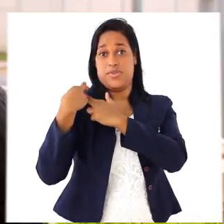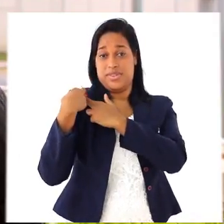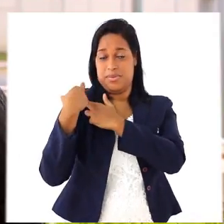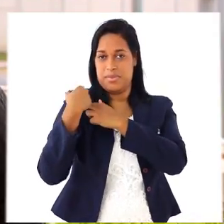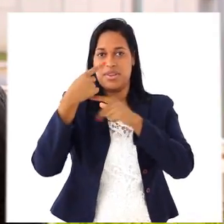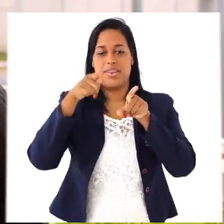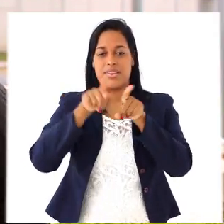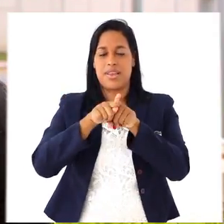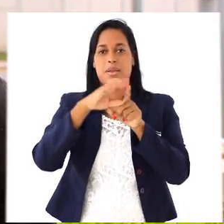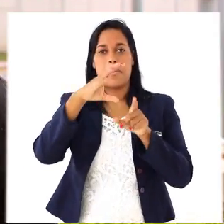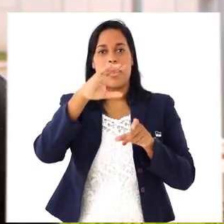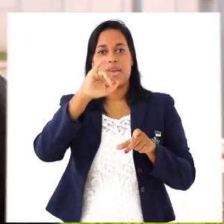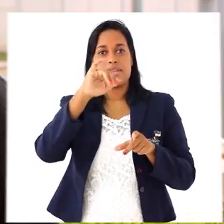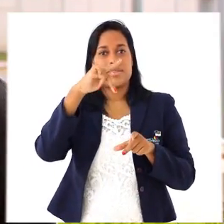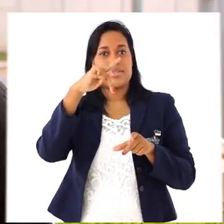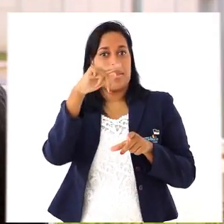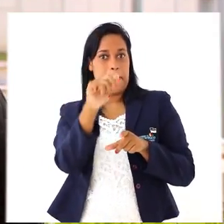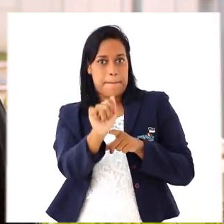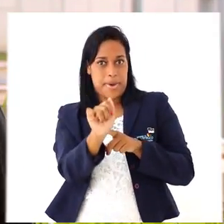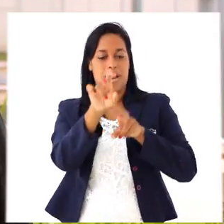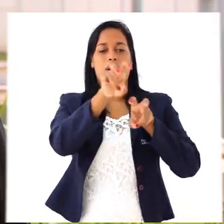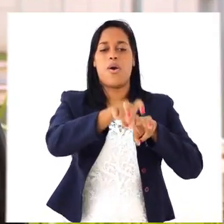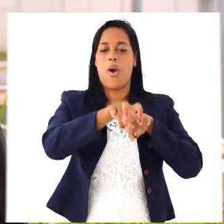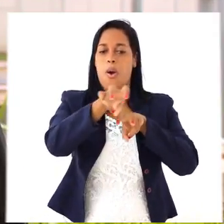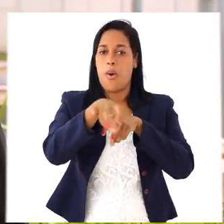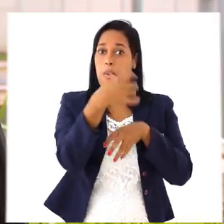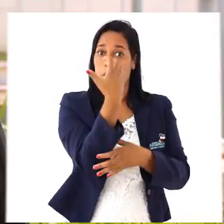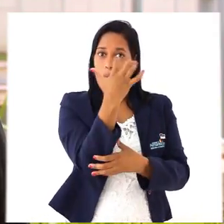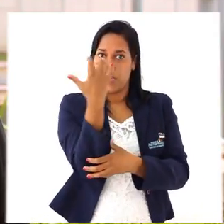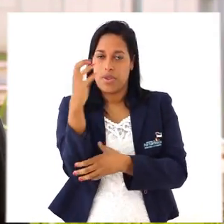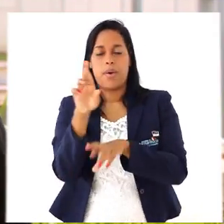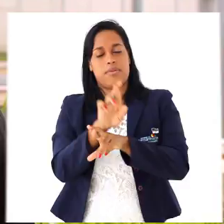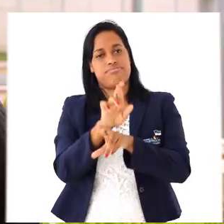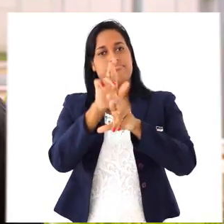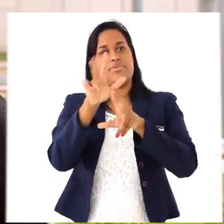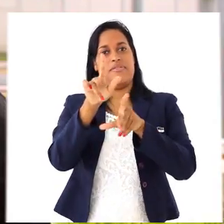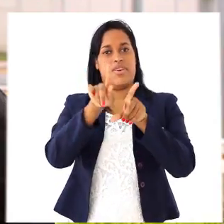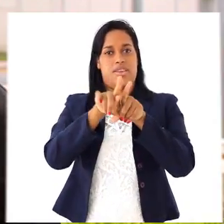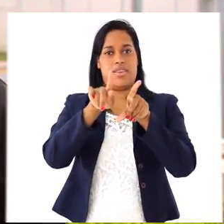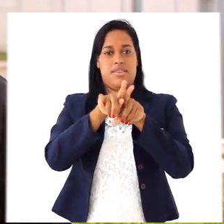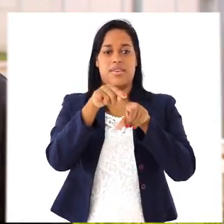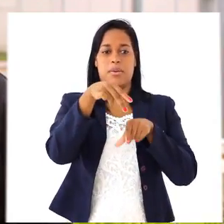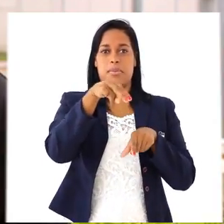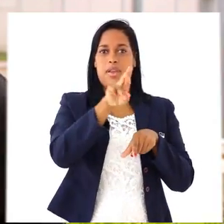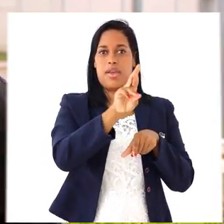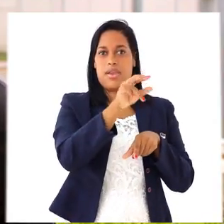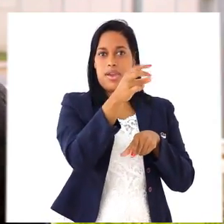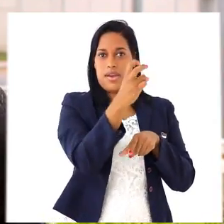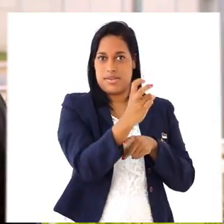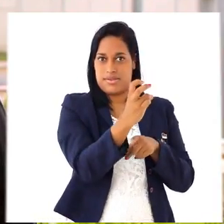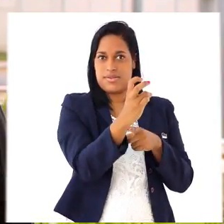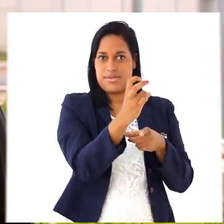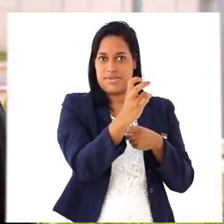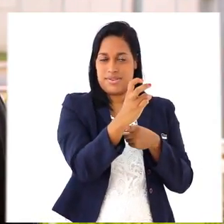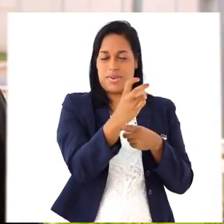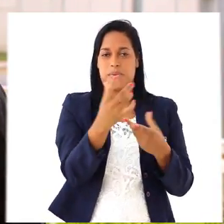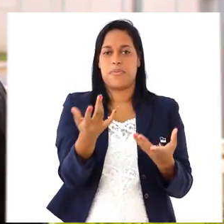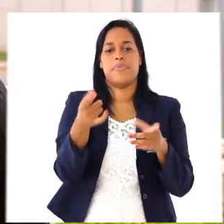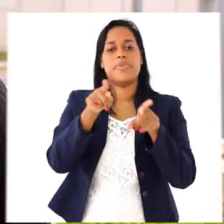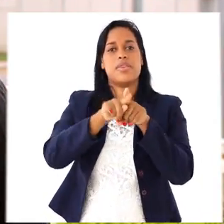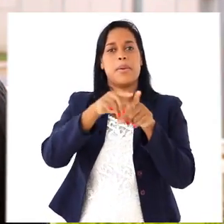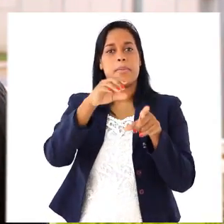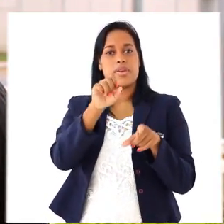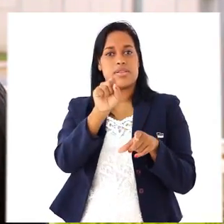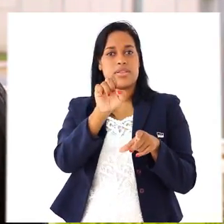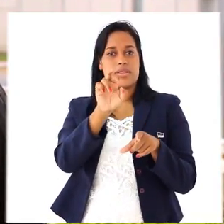vai tratar da CIPA rural, ela é um pouco diferente do que trata lá a CIPA da NR5. A gente vai tratar do SESMIT, que você